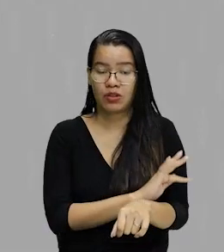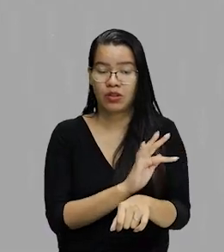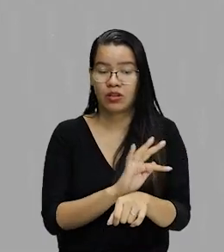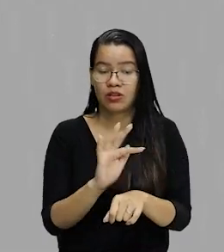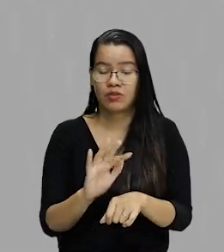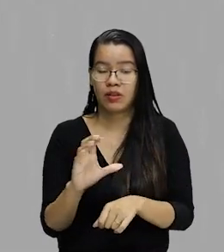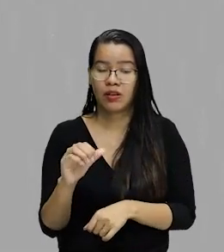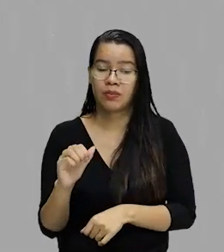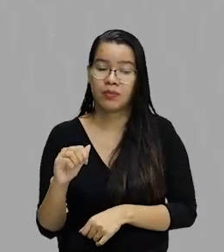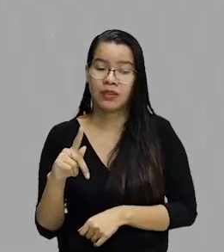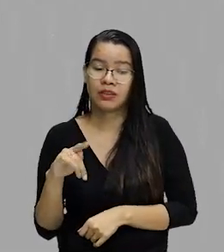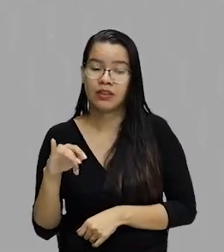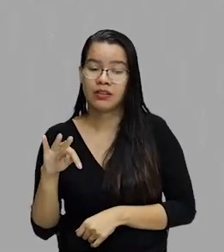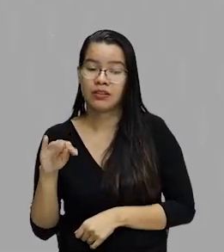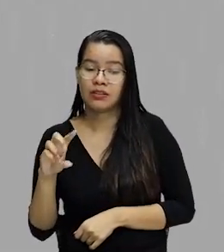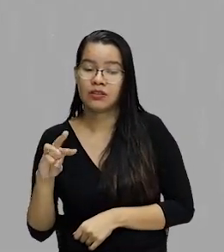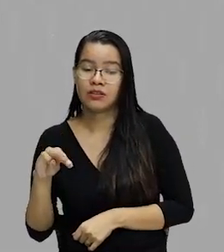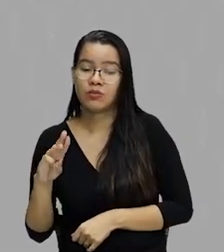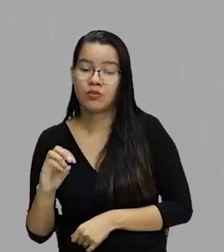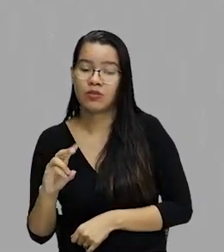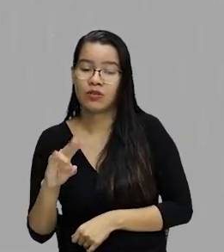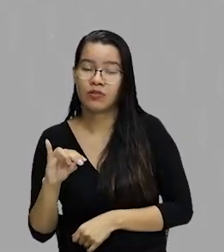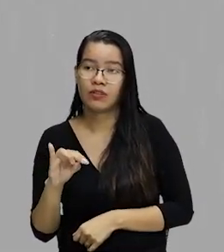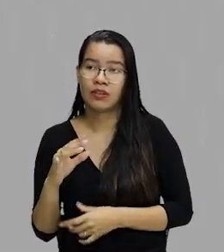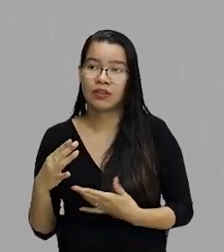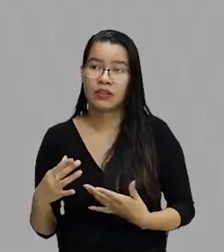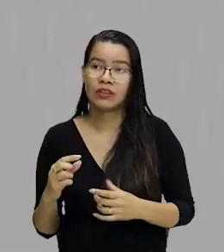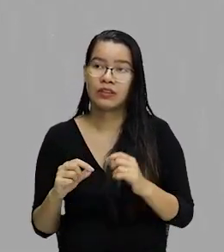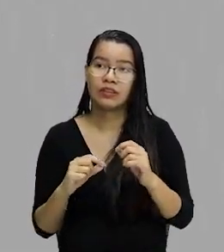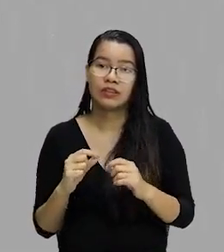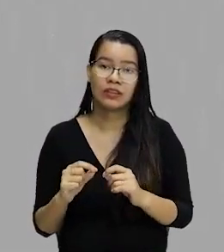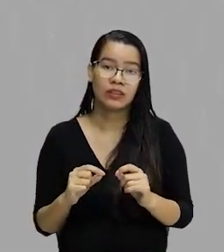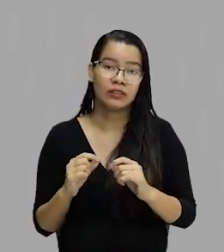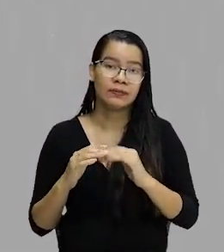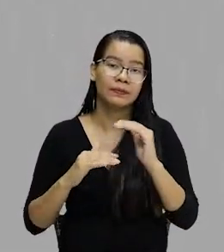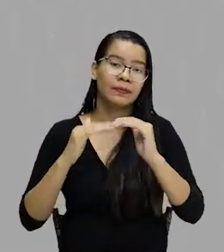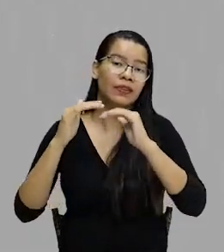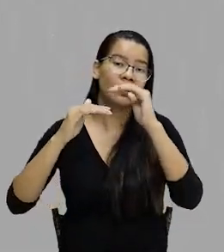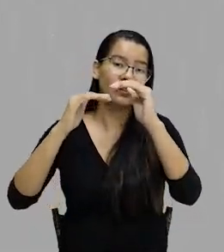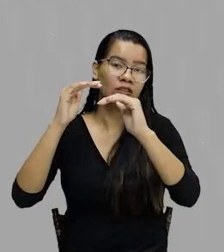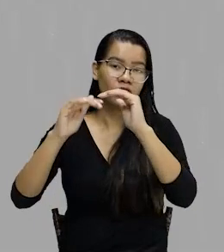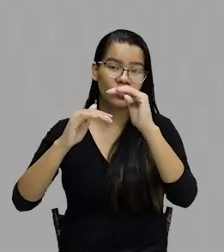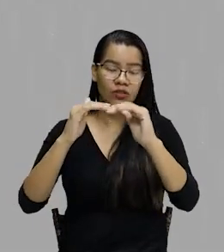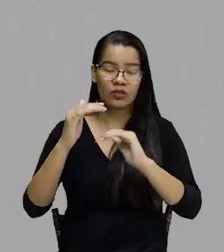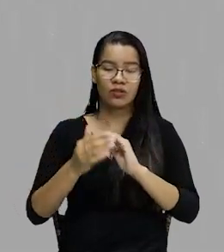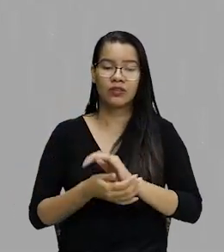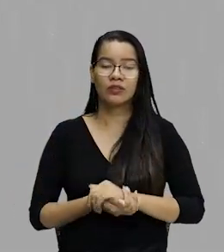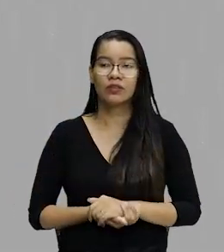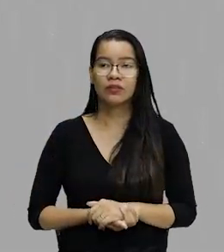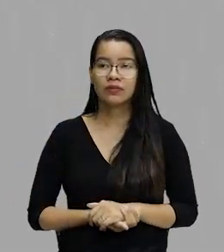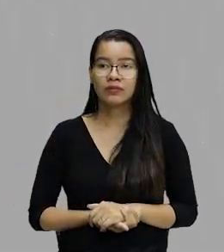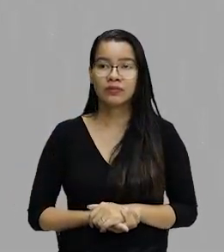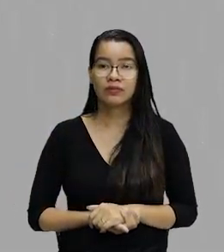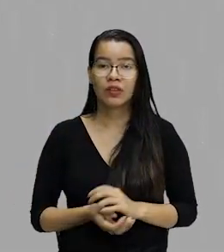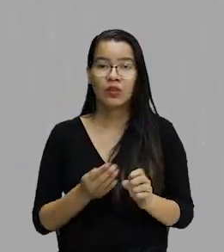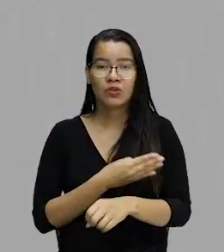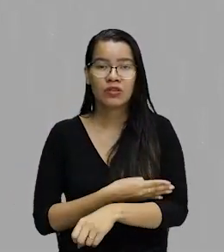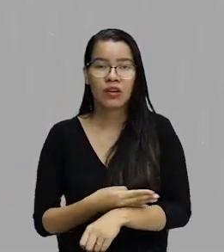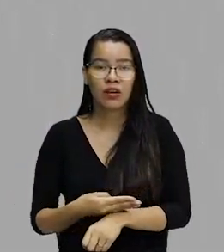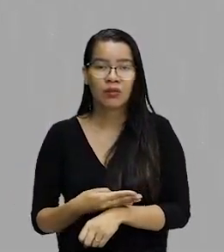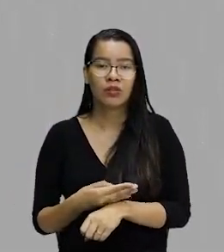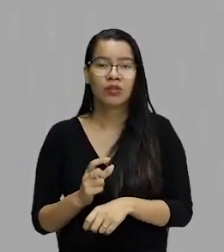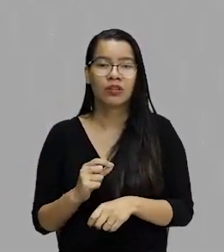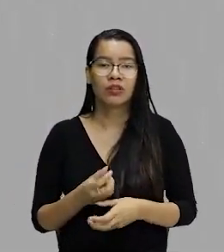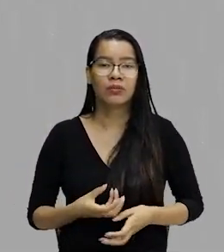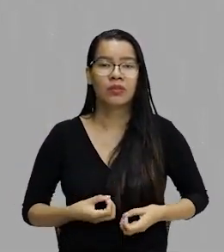formas de trabalho, o que muito até o Max Weber chamaria de ethos trabalhista, por exemplo, os hábitos, costumes, as